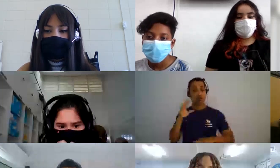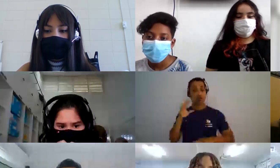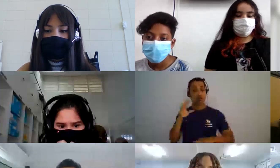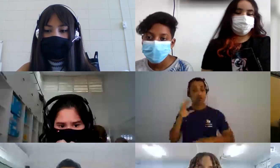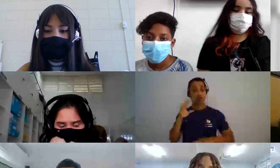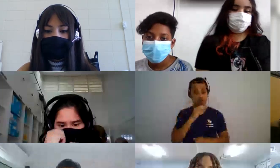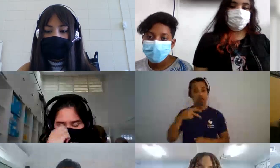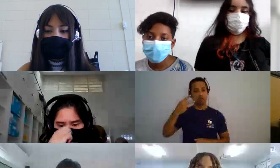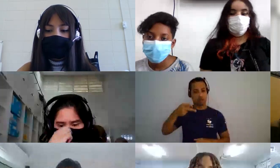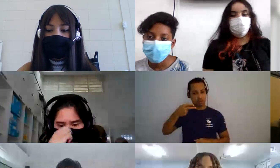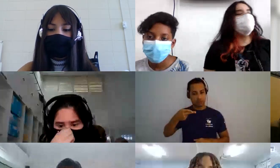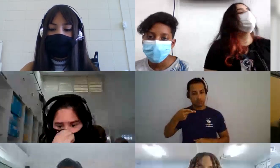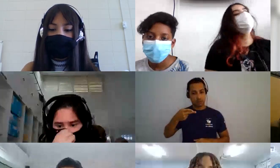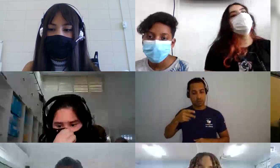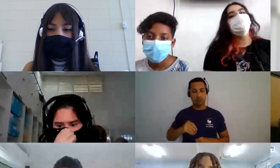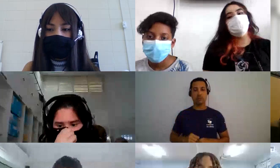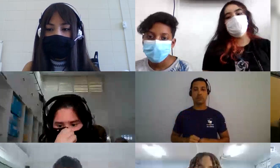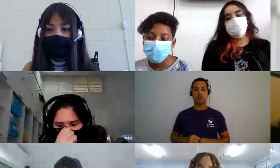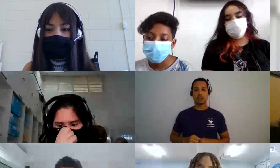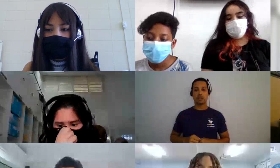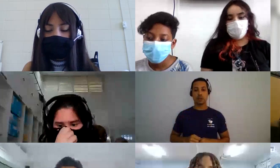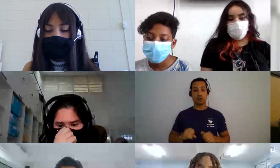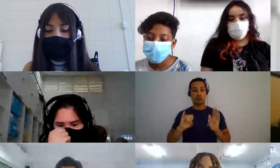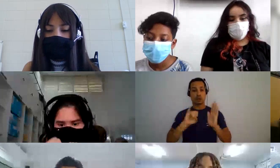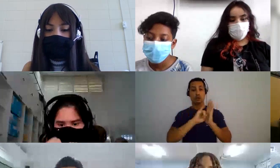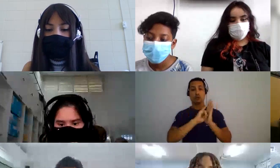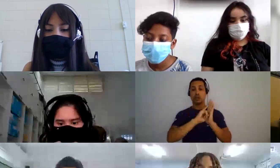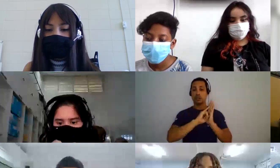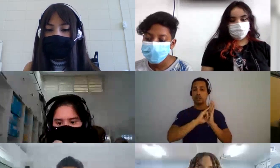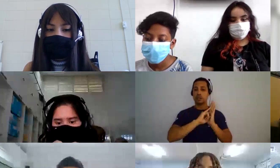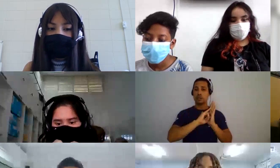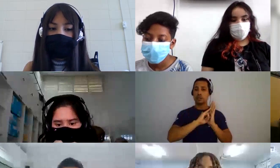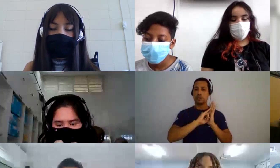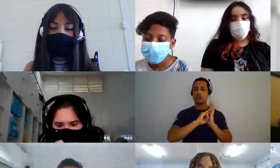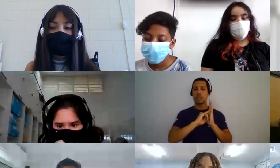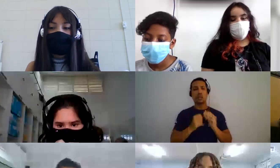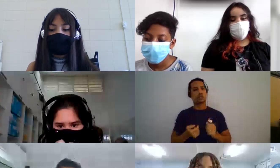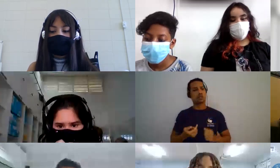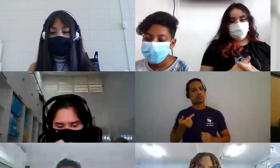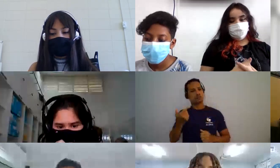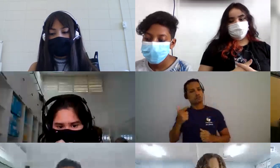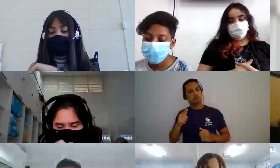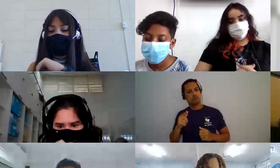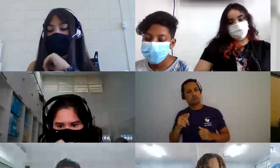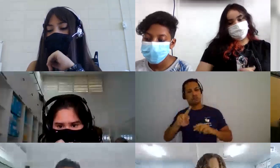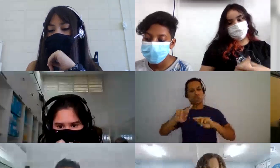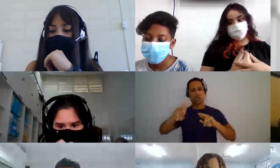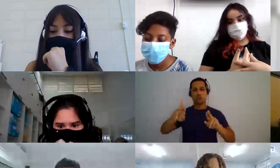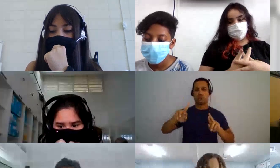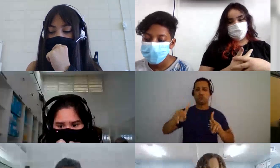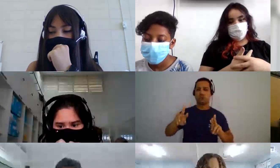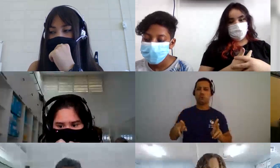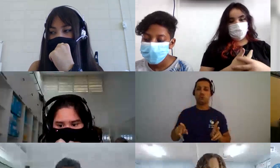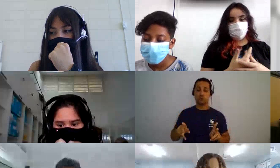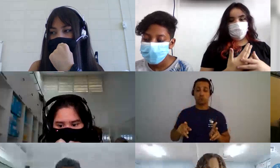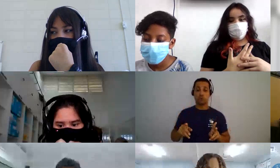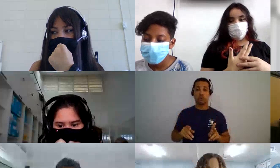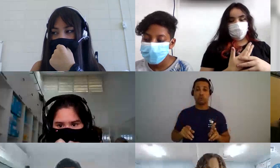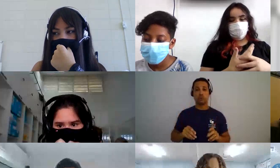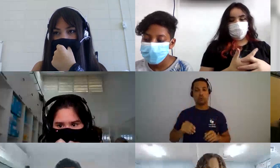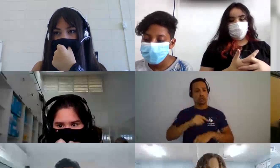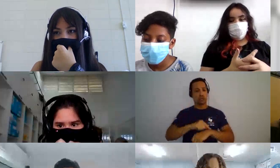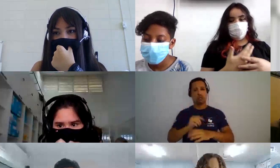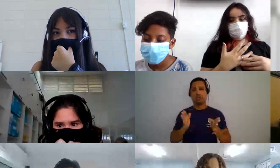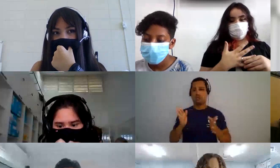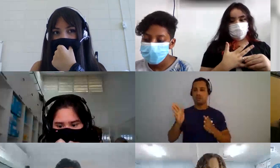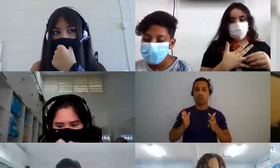falar. Uma identidade que você não tem meio ao certo ainda. Cada hora está de um jeito. E nesse cada hora está de um